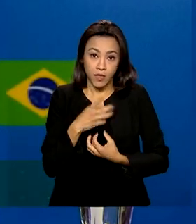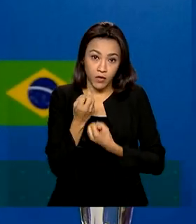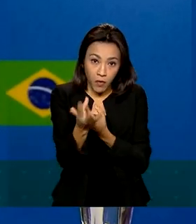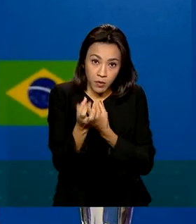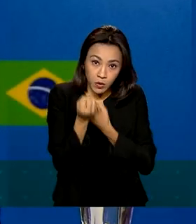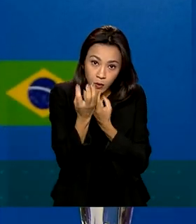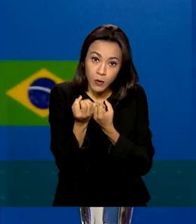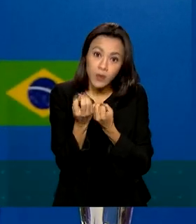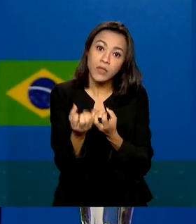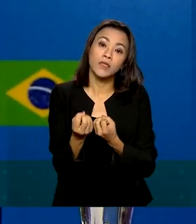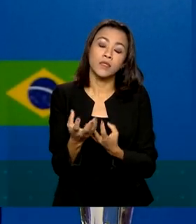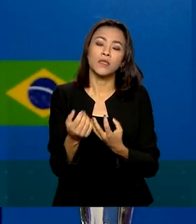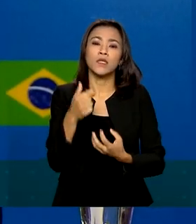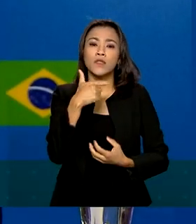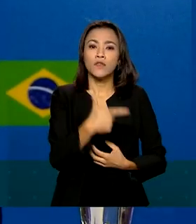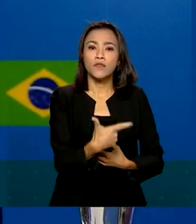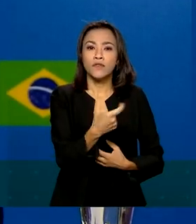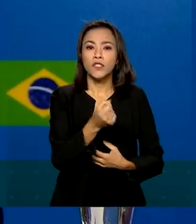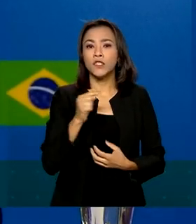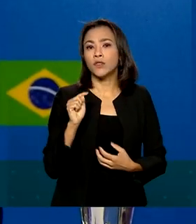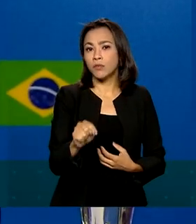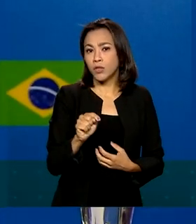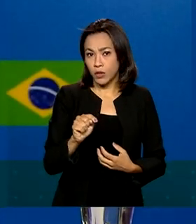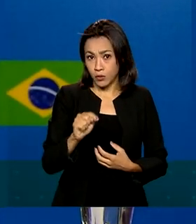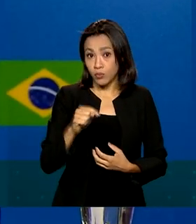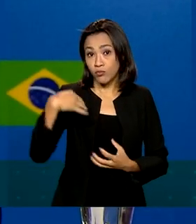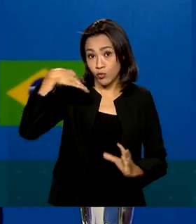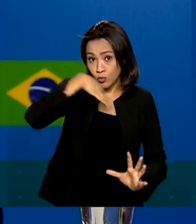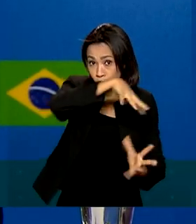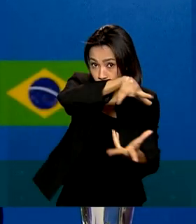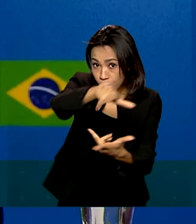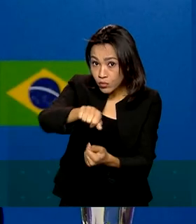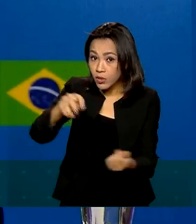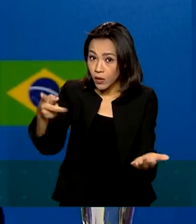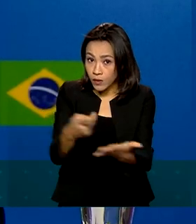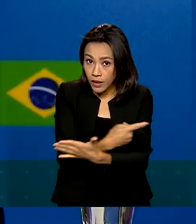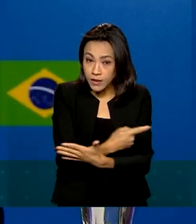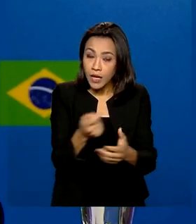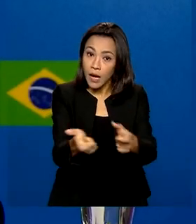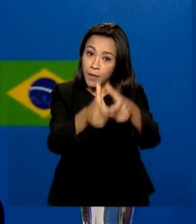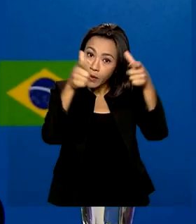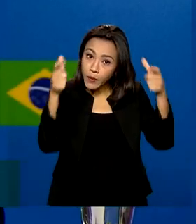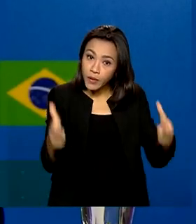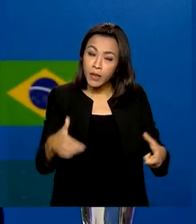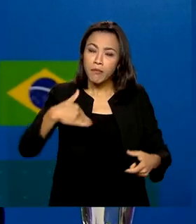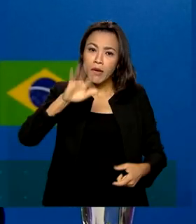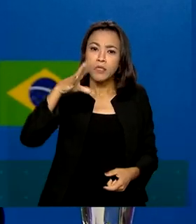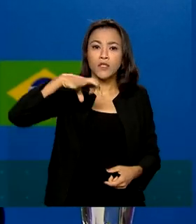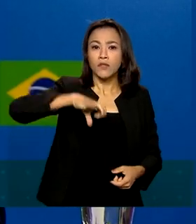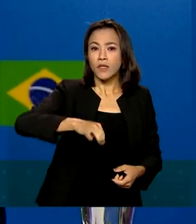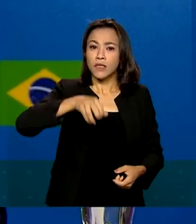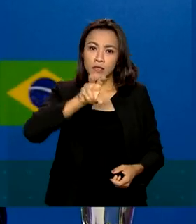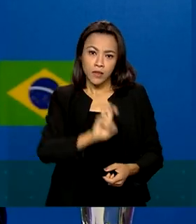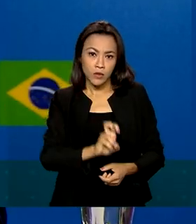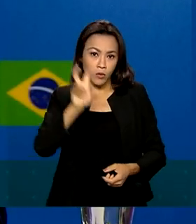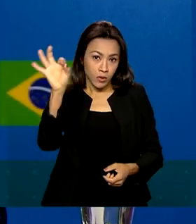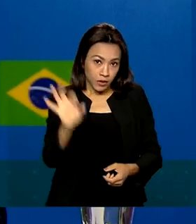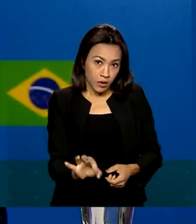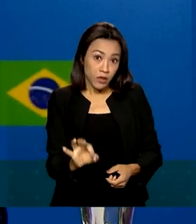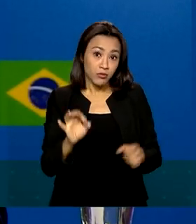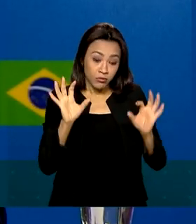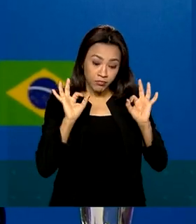todos os quase 20 mil casos no mundo é que a grande maioria, né, mais de 95% dos